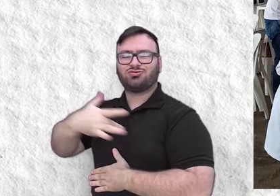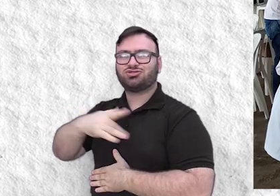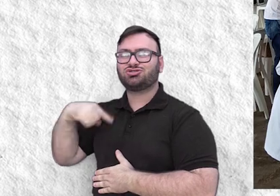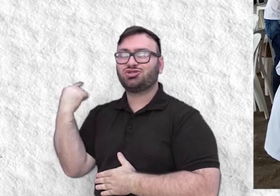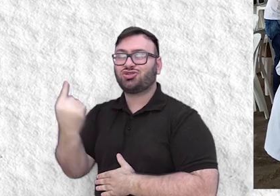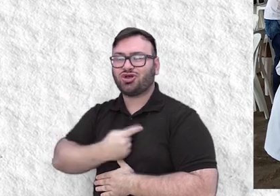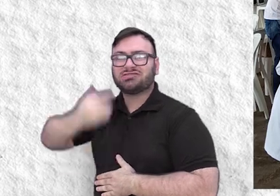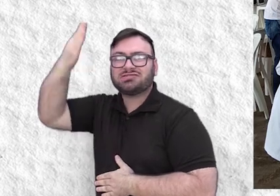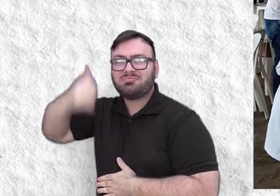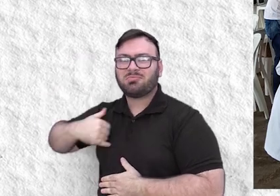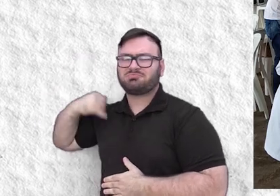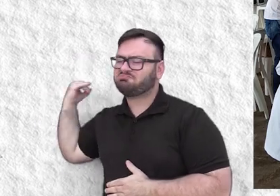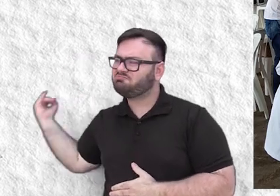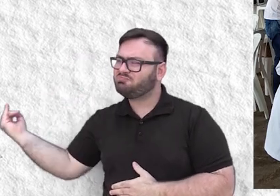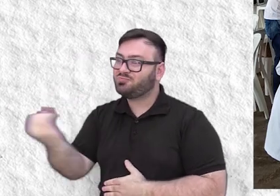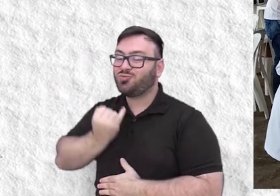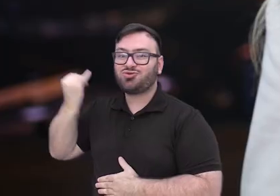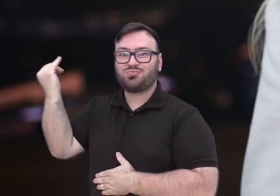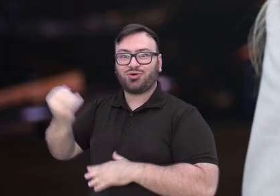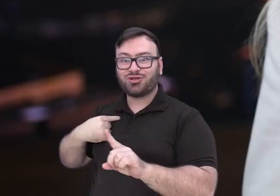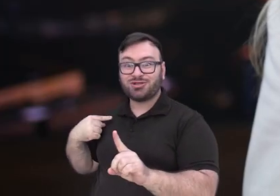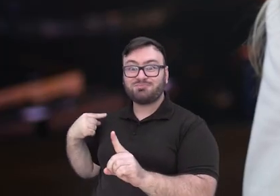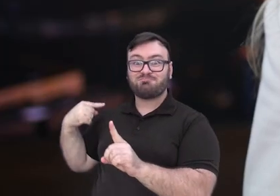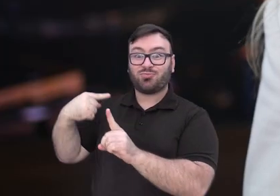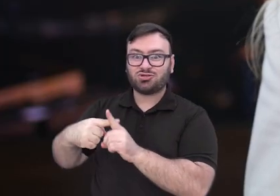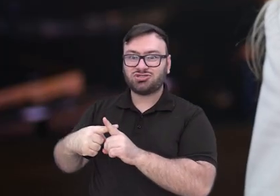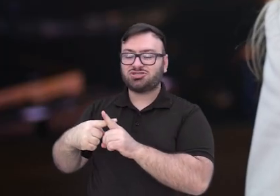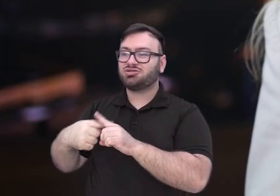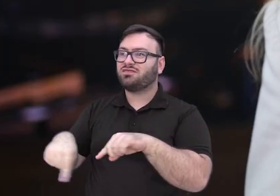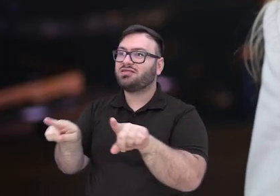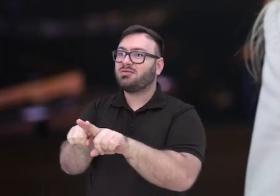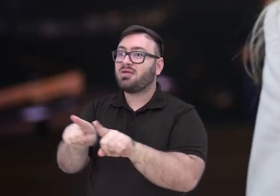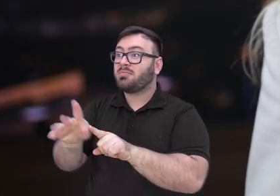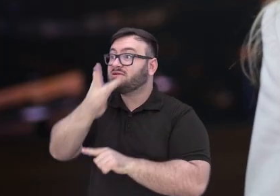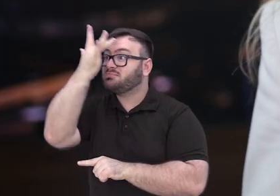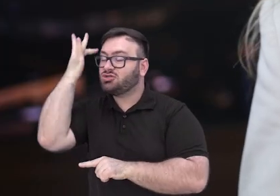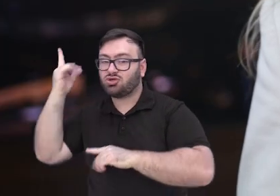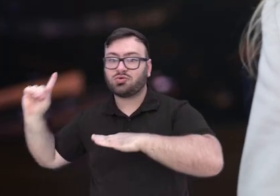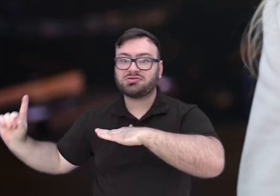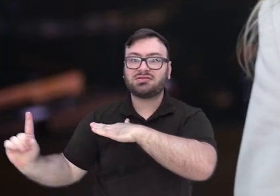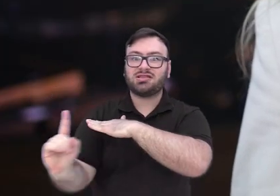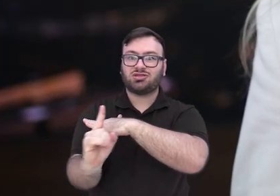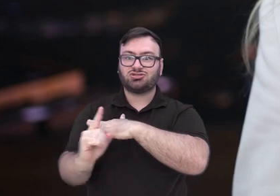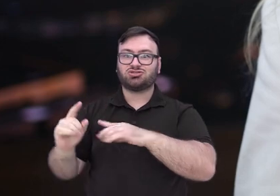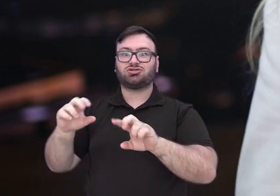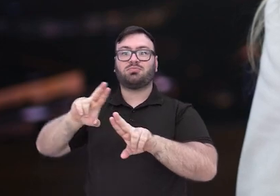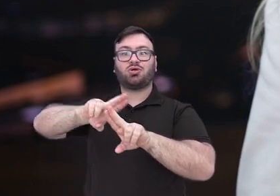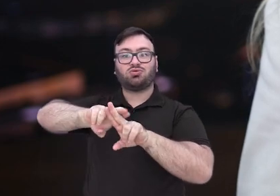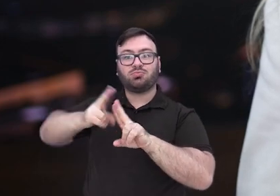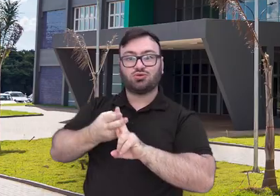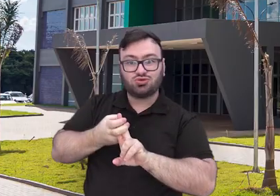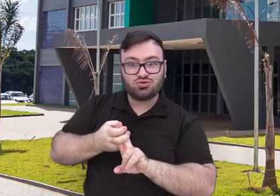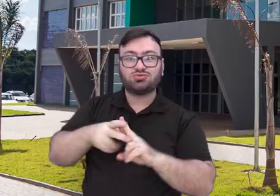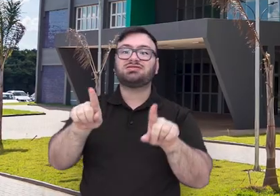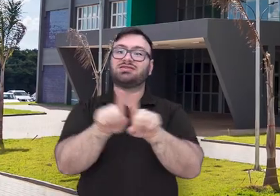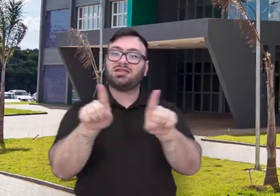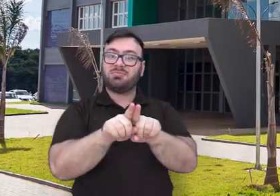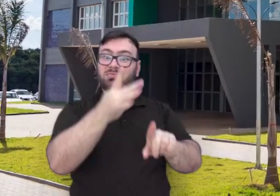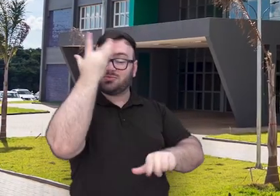extremamente frutífera e positiva, tanto para os nossos usuários do SUS, quanto para os nossos servidores.